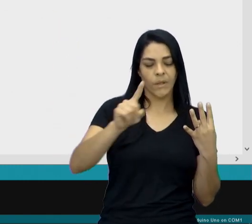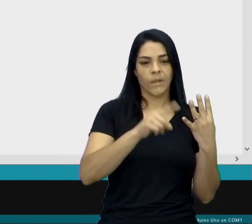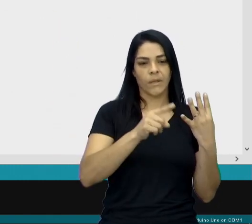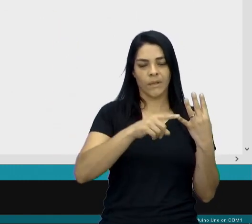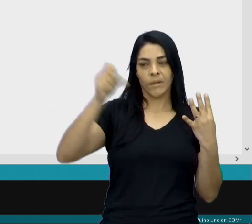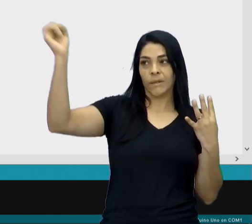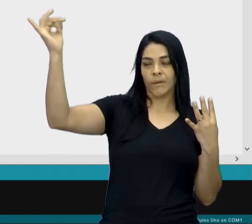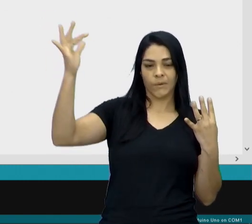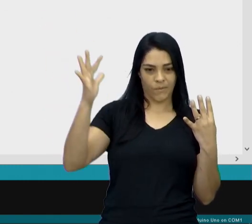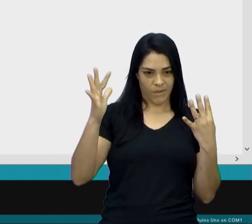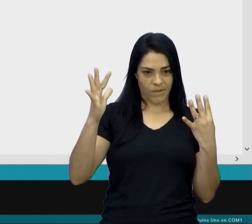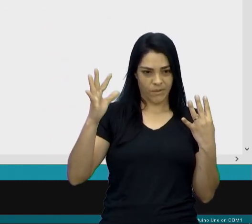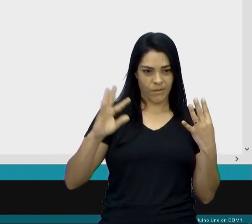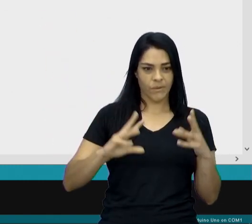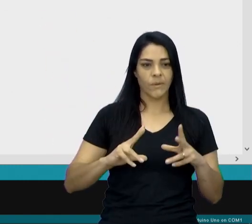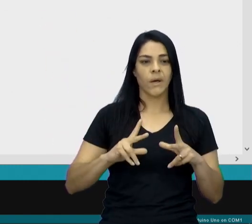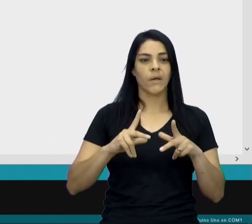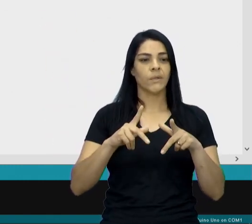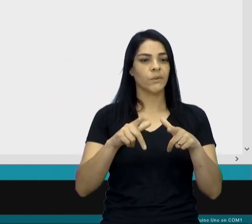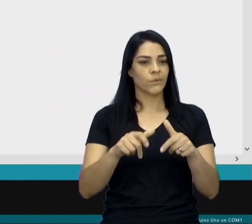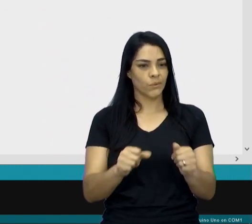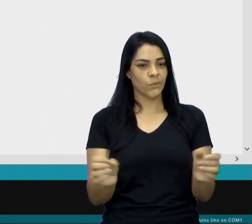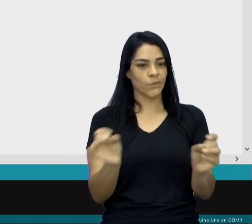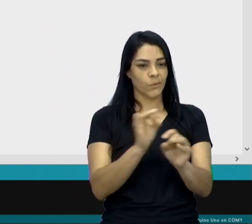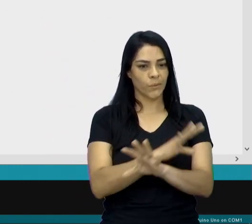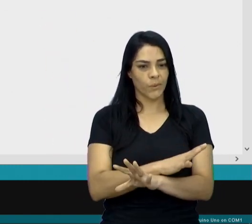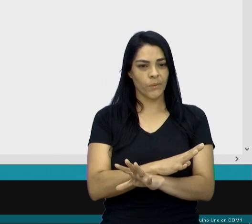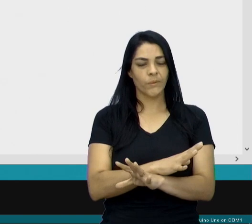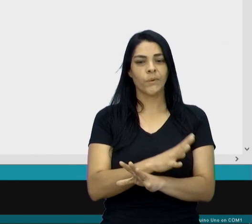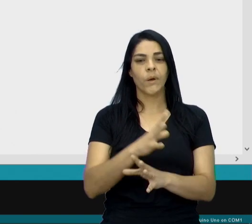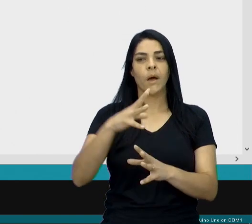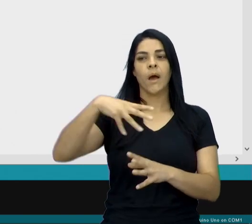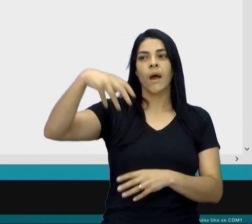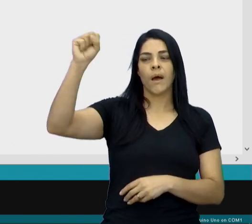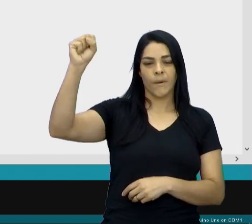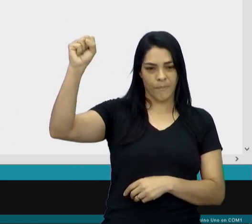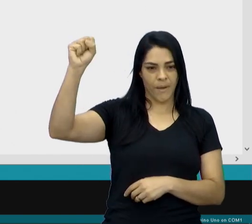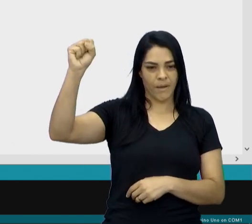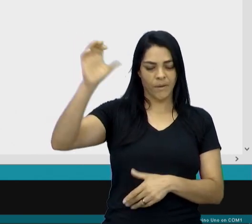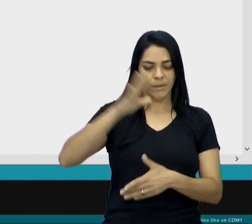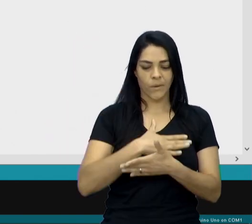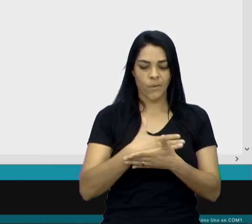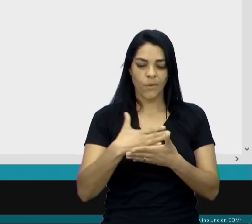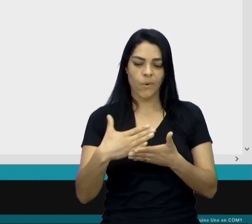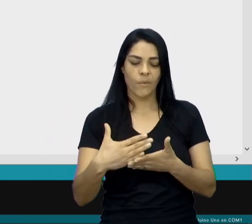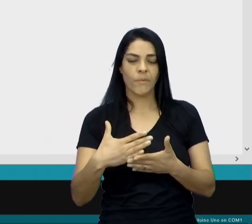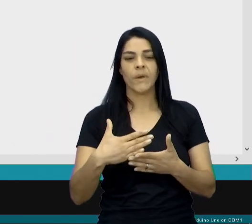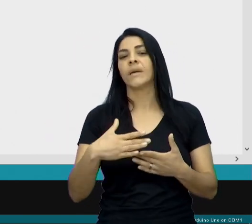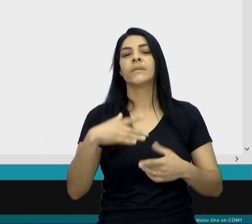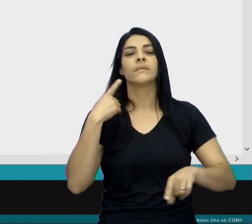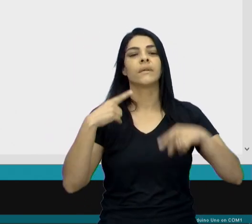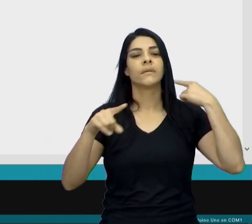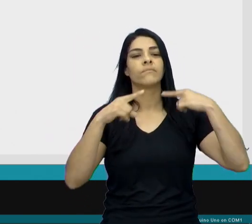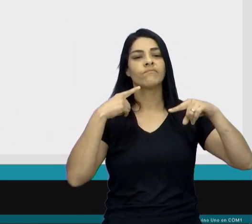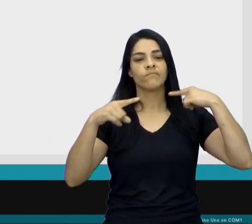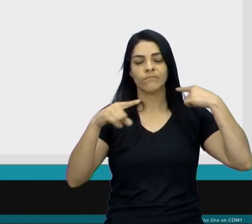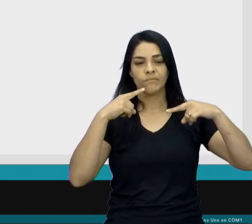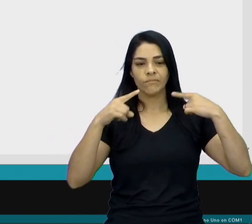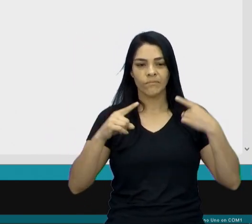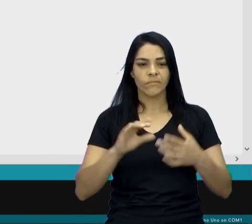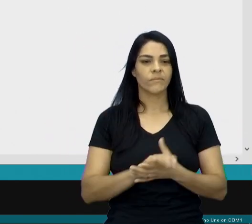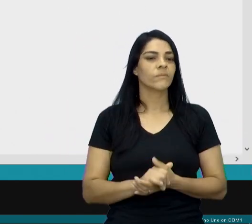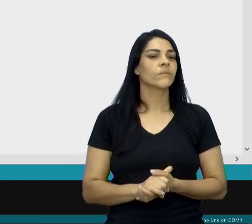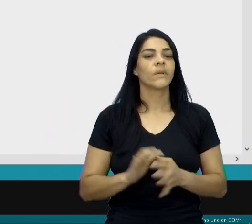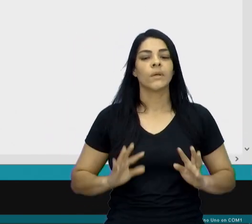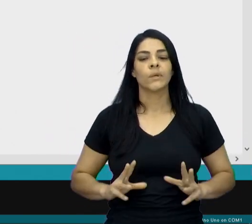foi o que aconteceu. Ó, quando ele toca o som de início, tá certo? Espera um pouco, e aí ele